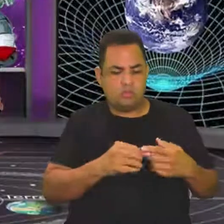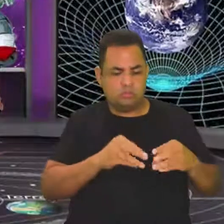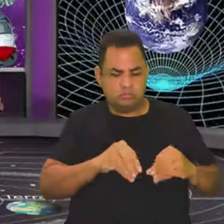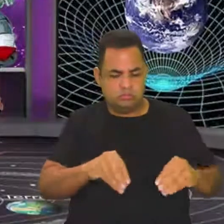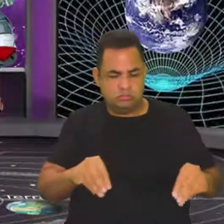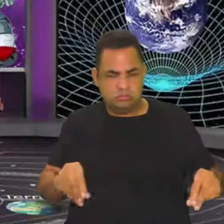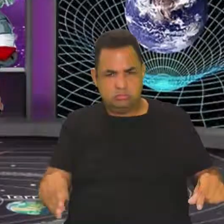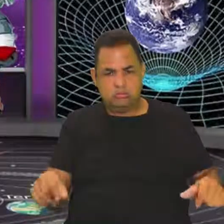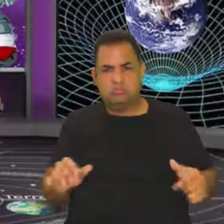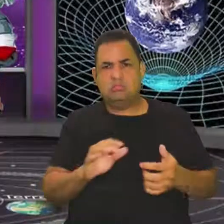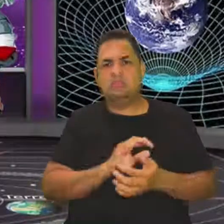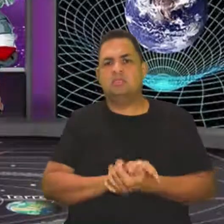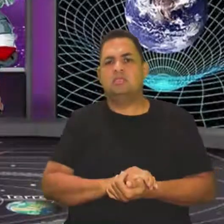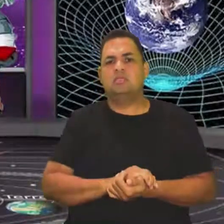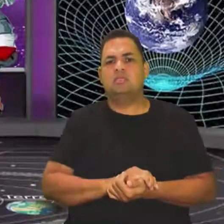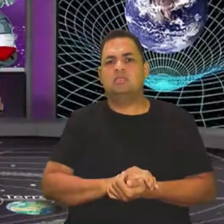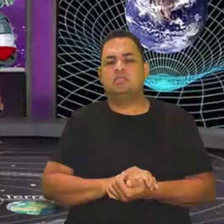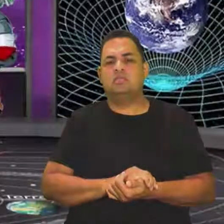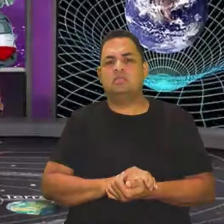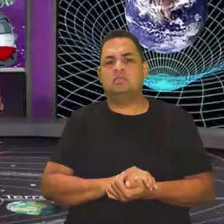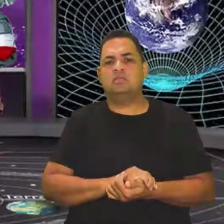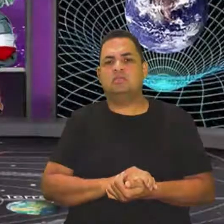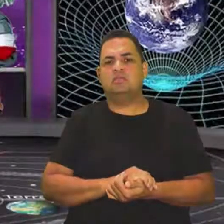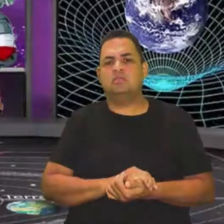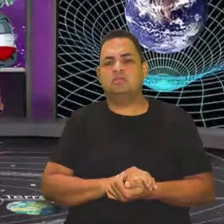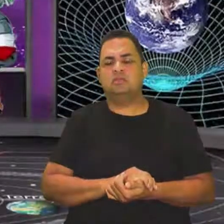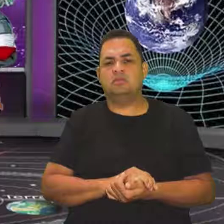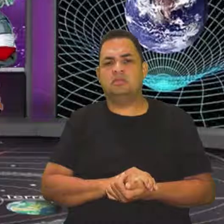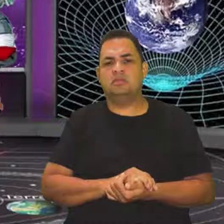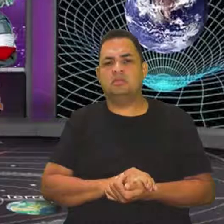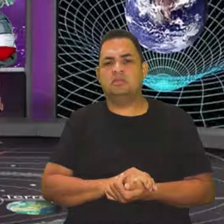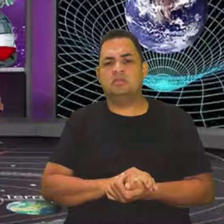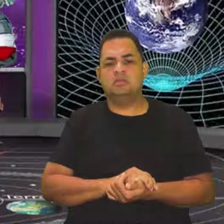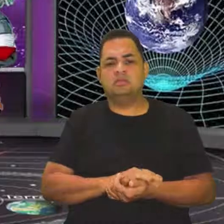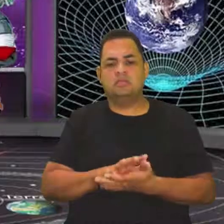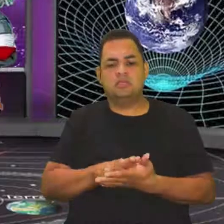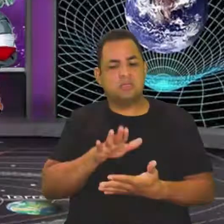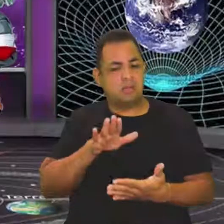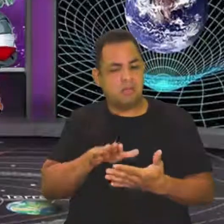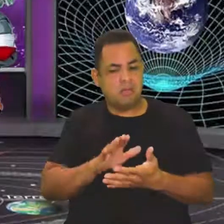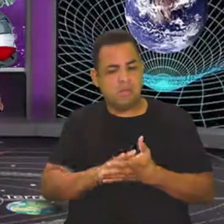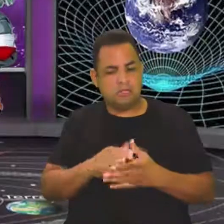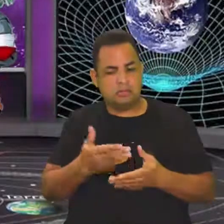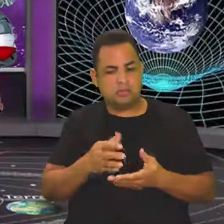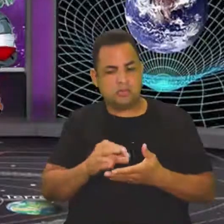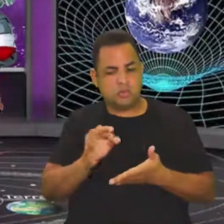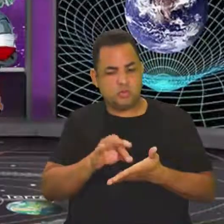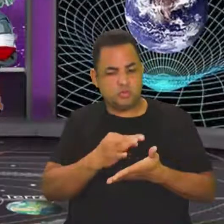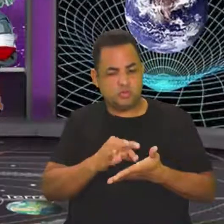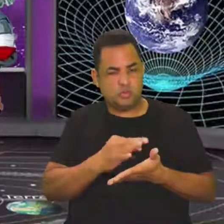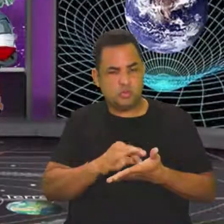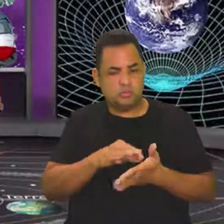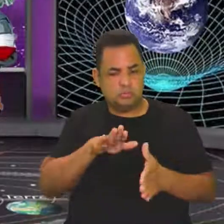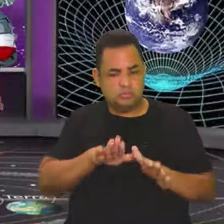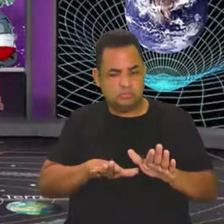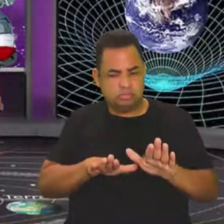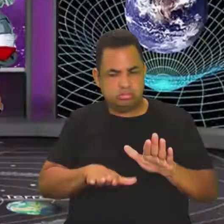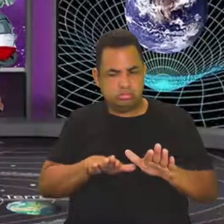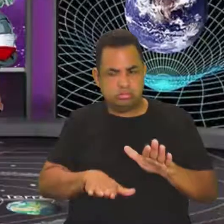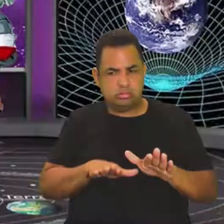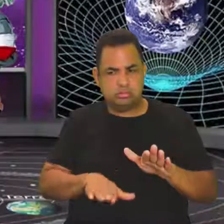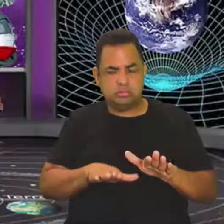eu recebi foi através de uma máquina de costura, de pé, metal, ela toda de metal, e acabou chegando. Outras pessoas